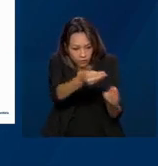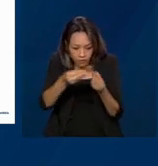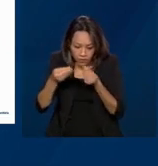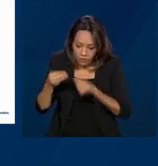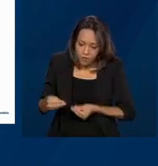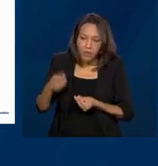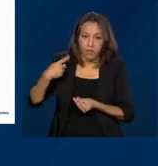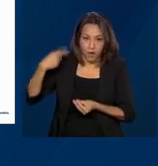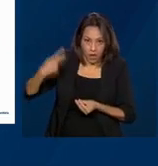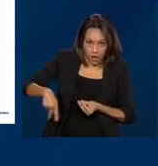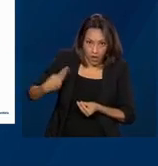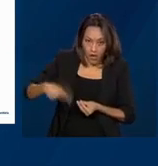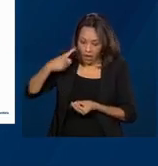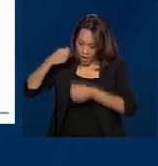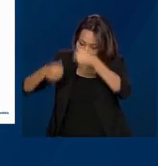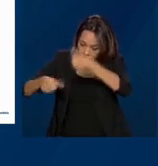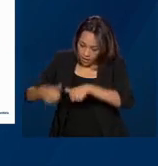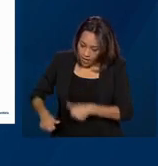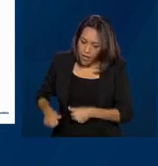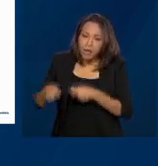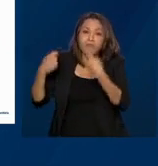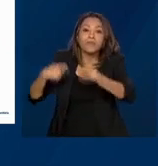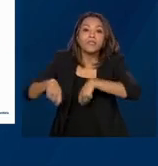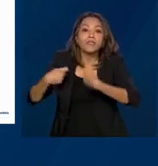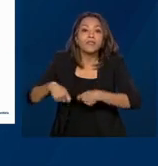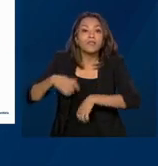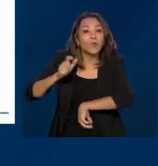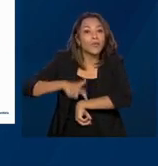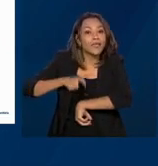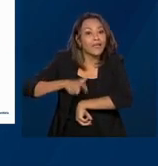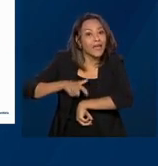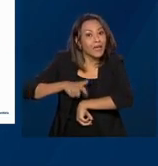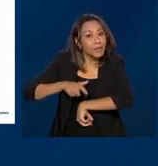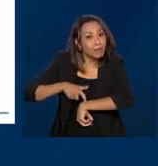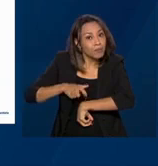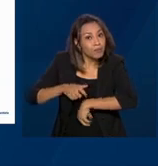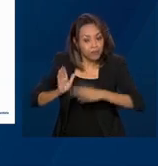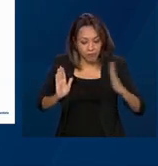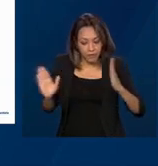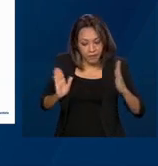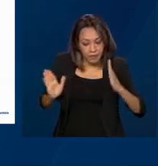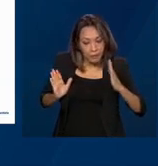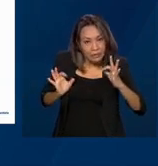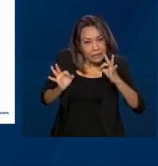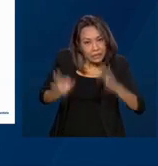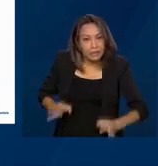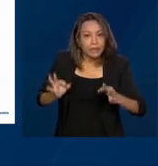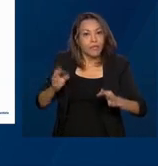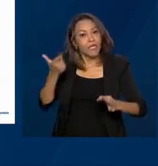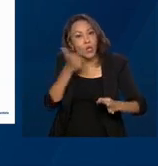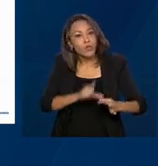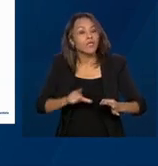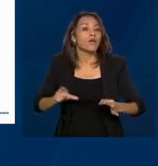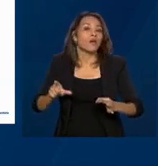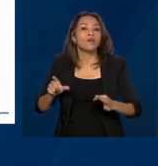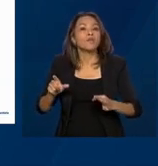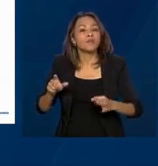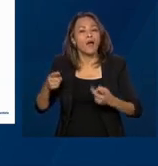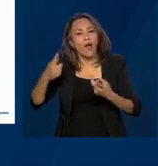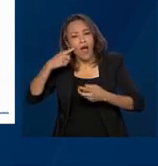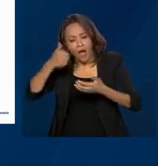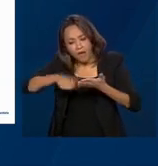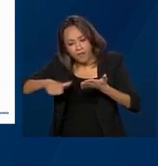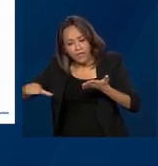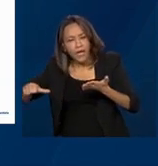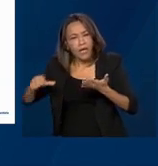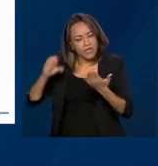nós, para a nossa análise, eles precisam chegar com um tempo mínimo para que a gente possa avaliar os dados, para que a gente possa